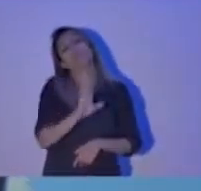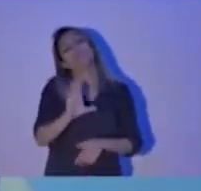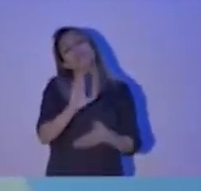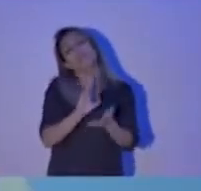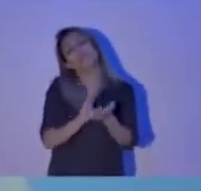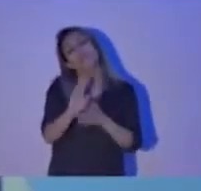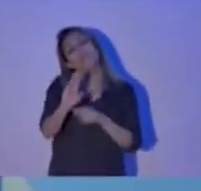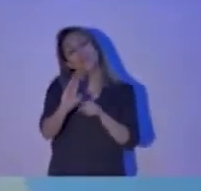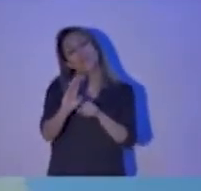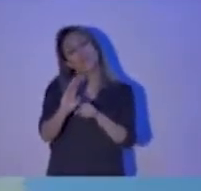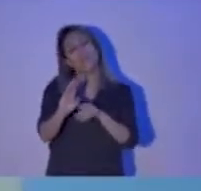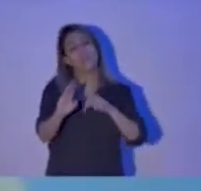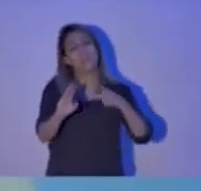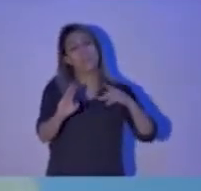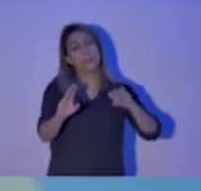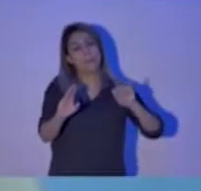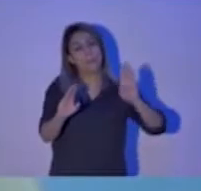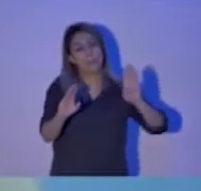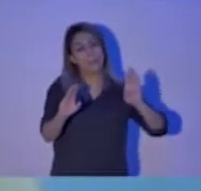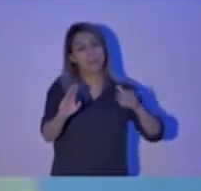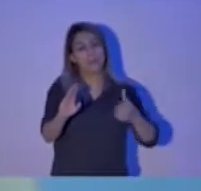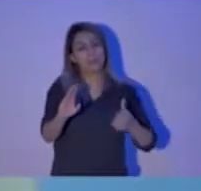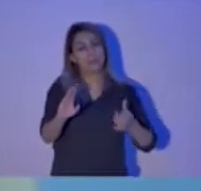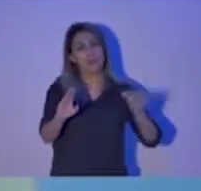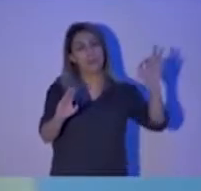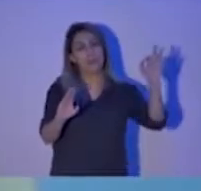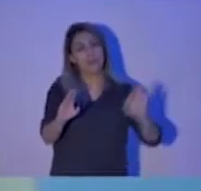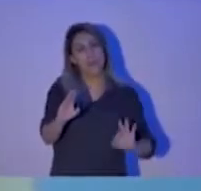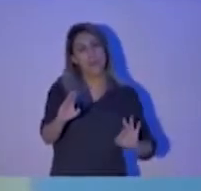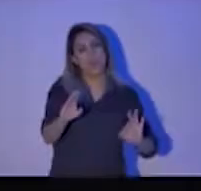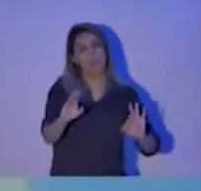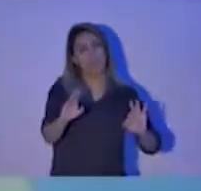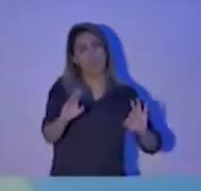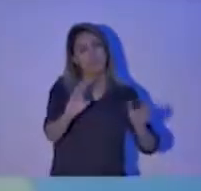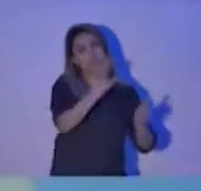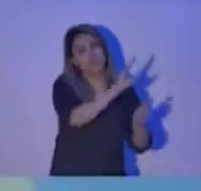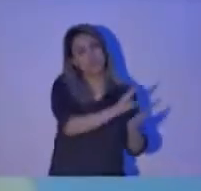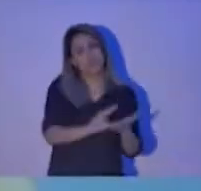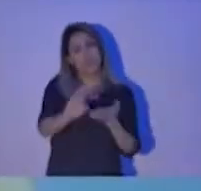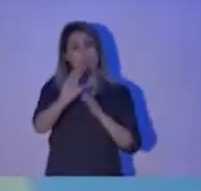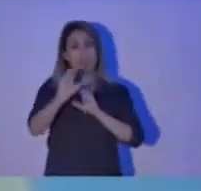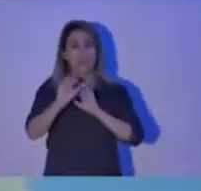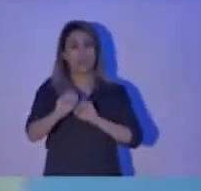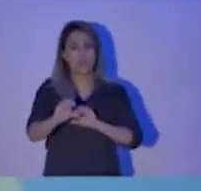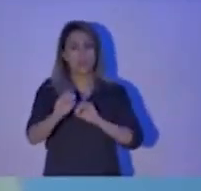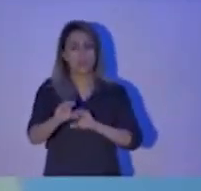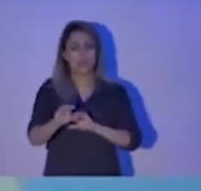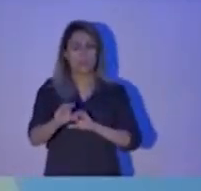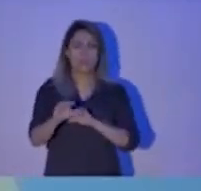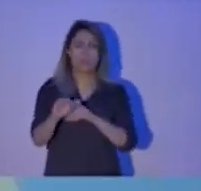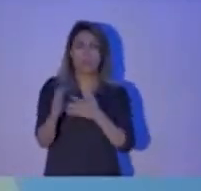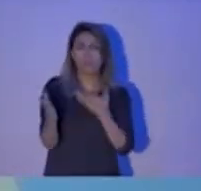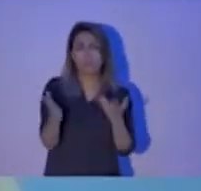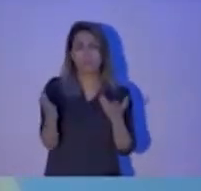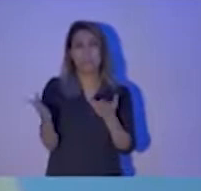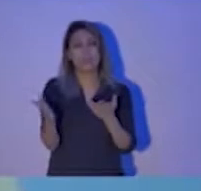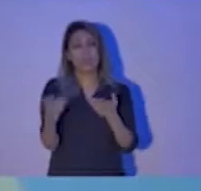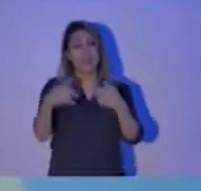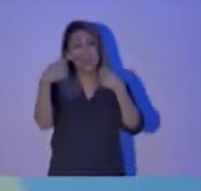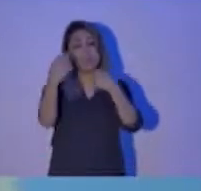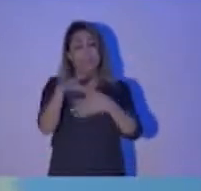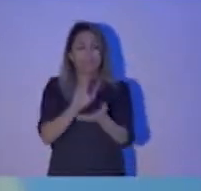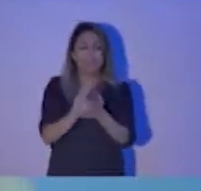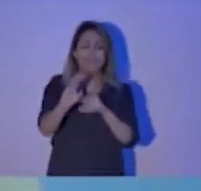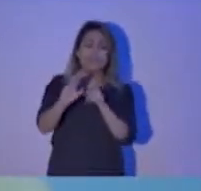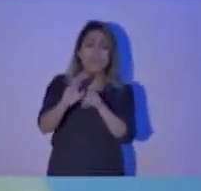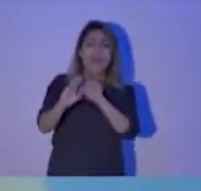sei lá quantos por cento do PIB em educação, mas em que diagnóstico? Então, é preciso ter clareza do que está posto. E